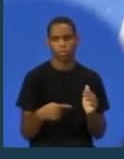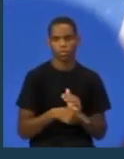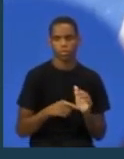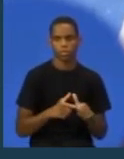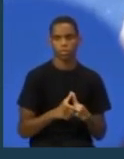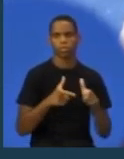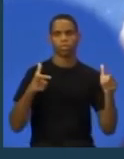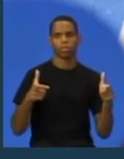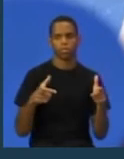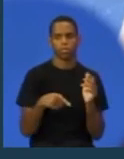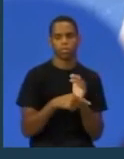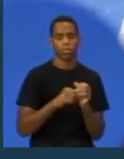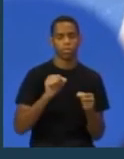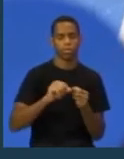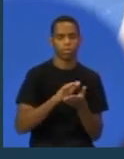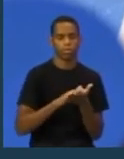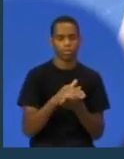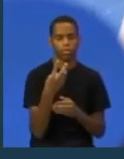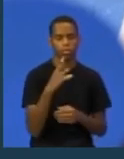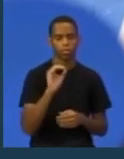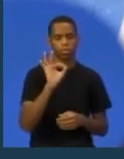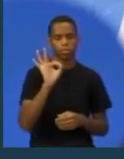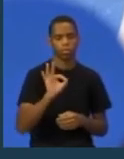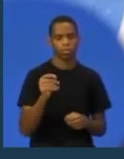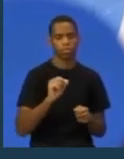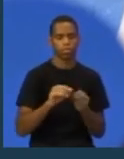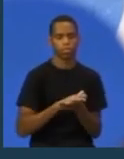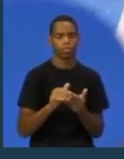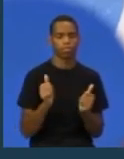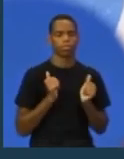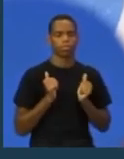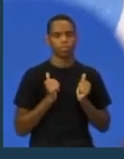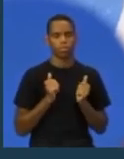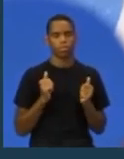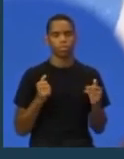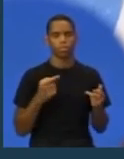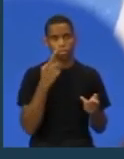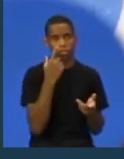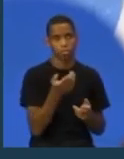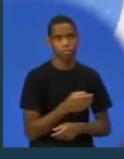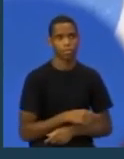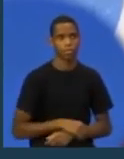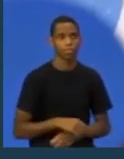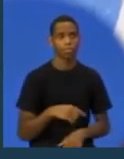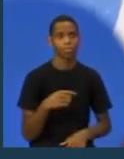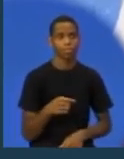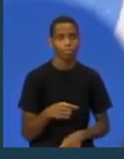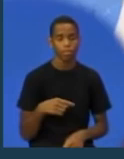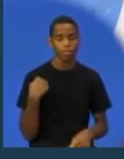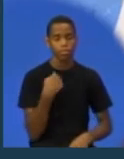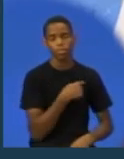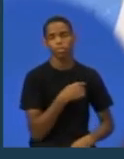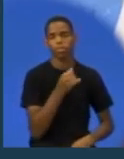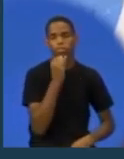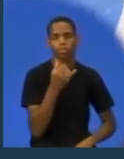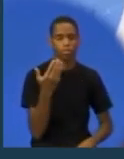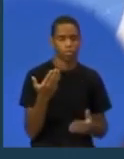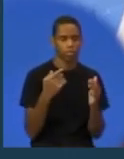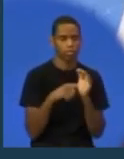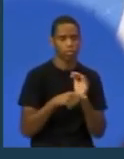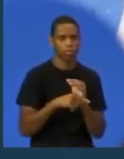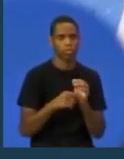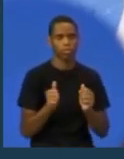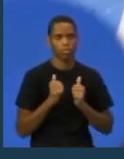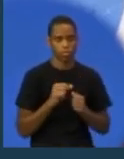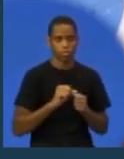maioria ali é sedentário, 30%. É a maior fatia da pizza. Se nós compararmos, por exemplo,